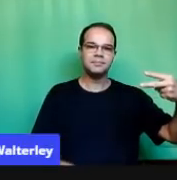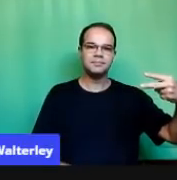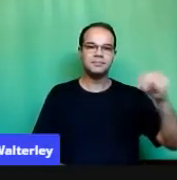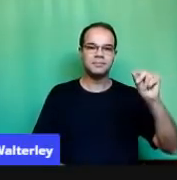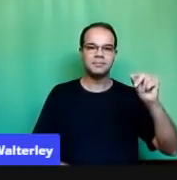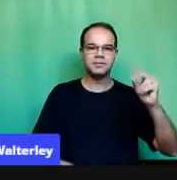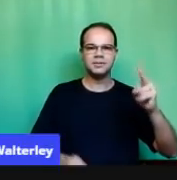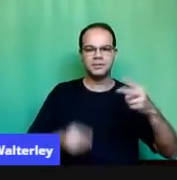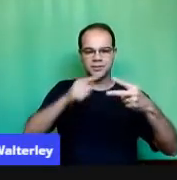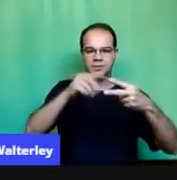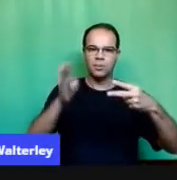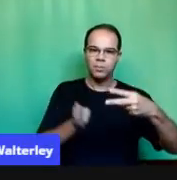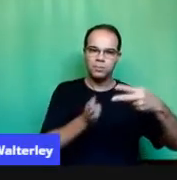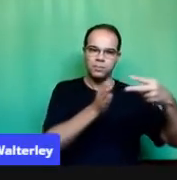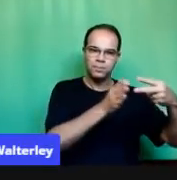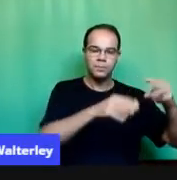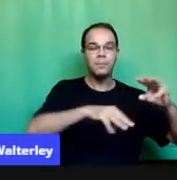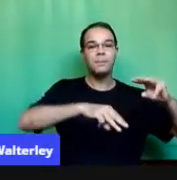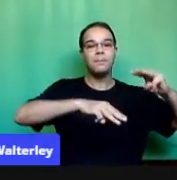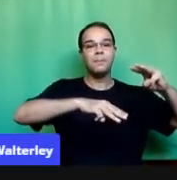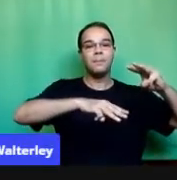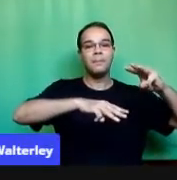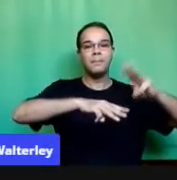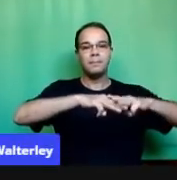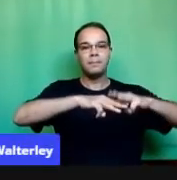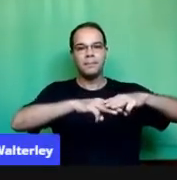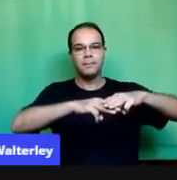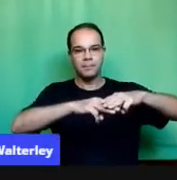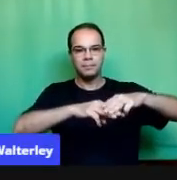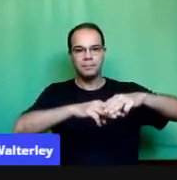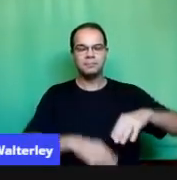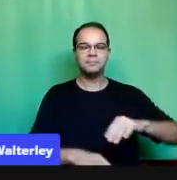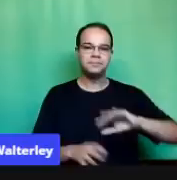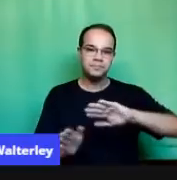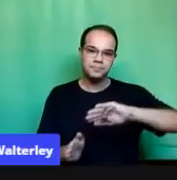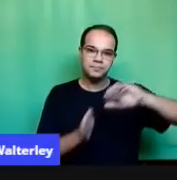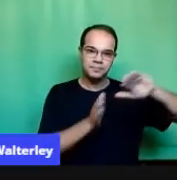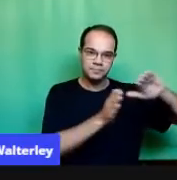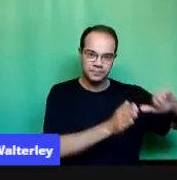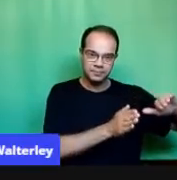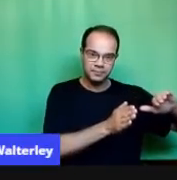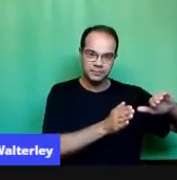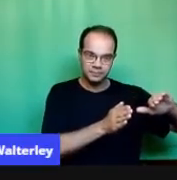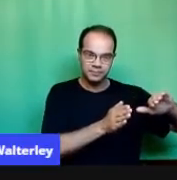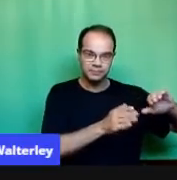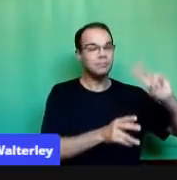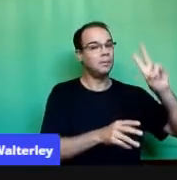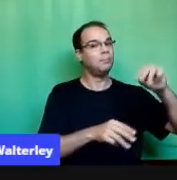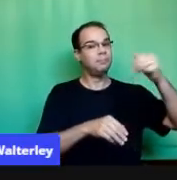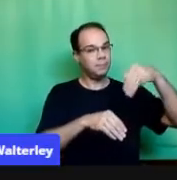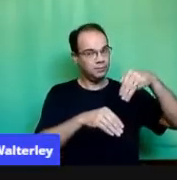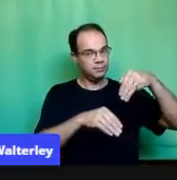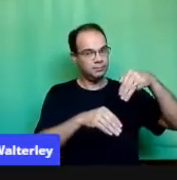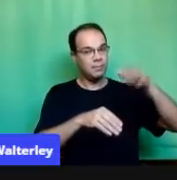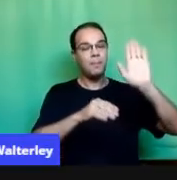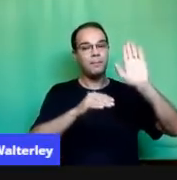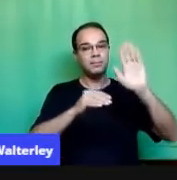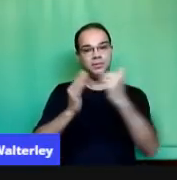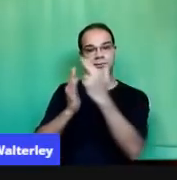desse campo. Porém, aqui no currículo de arte ele aparece como único, certo?